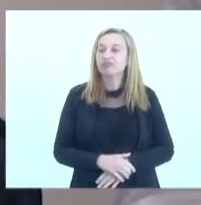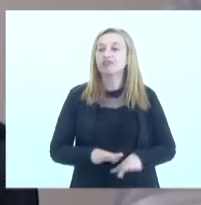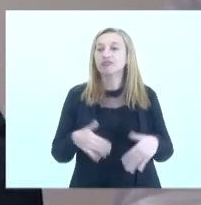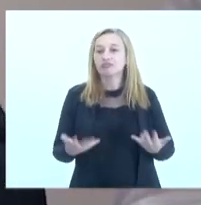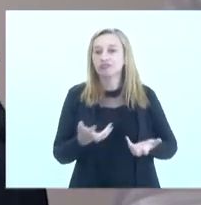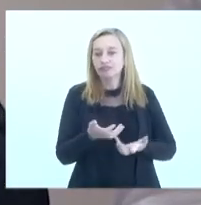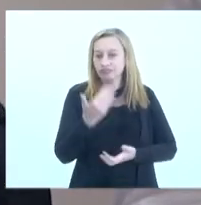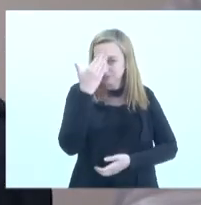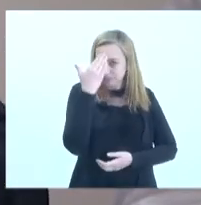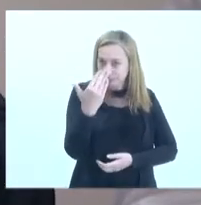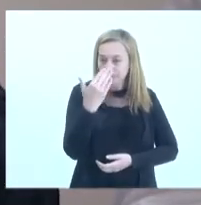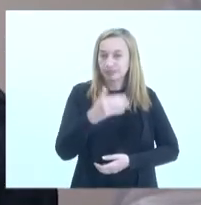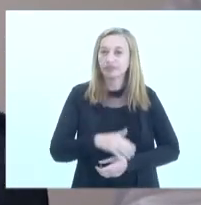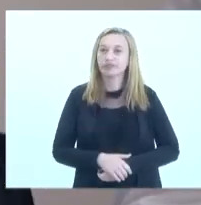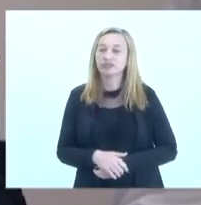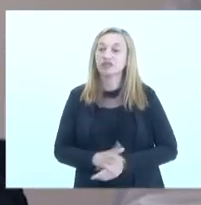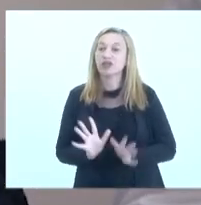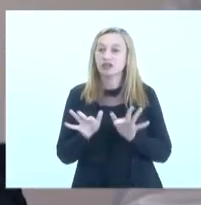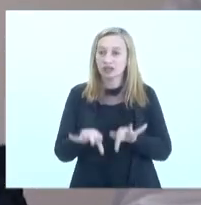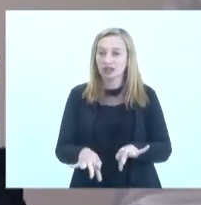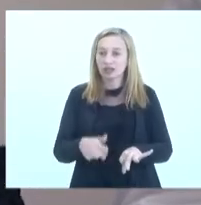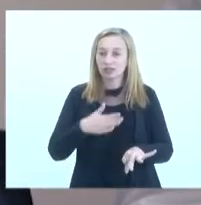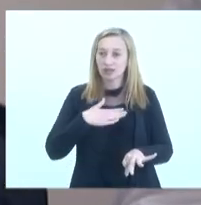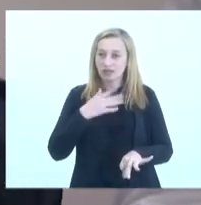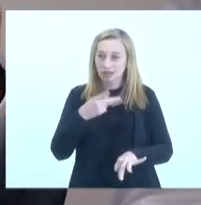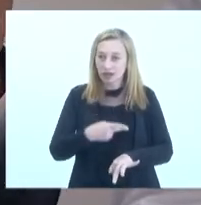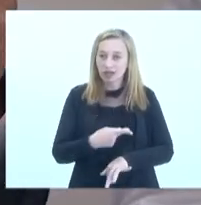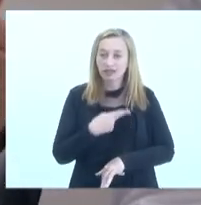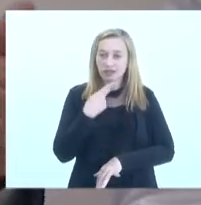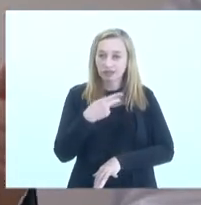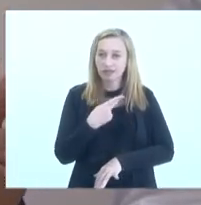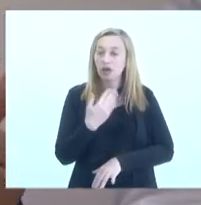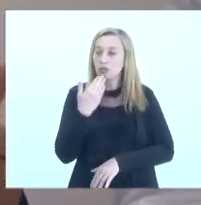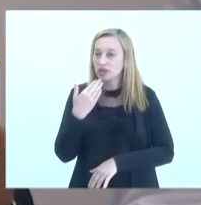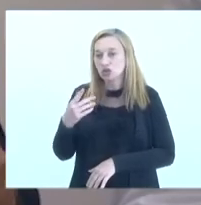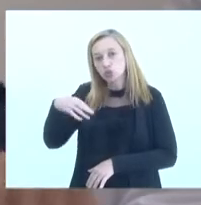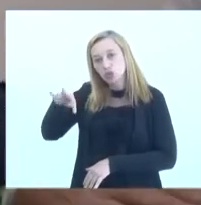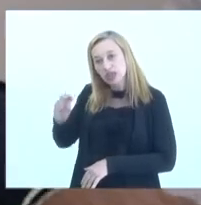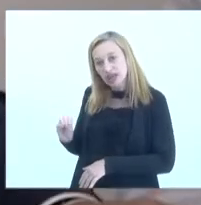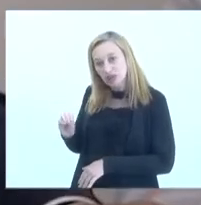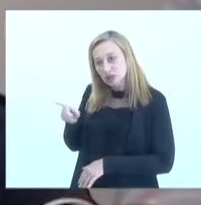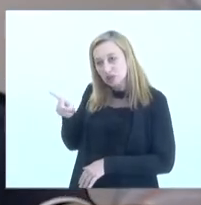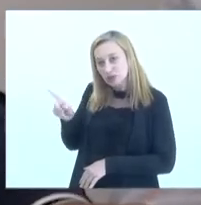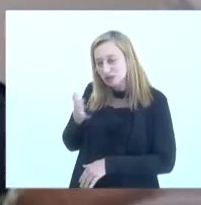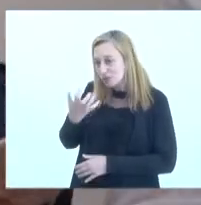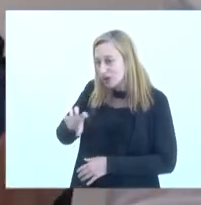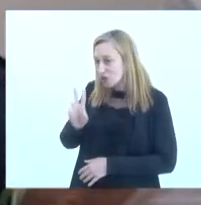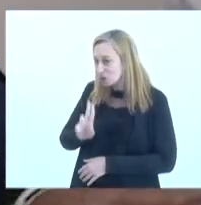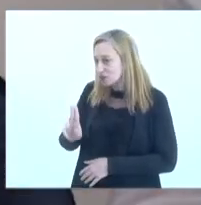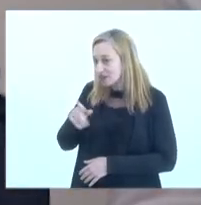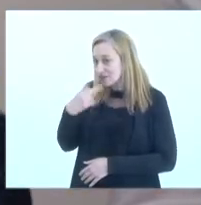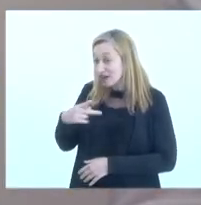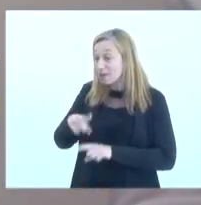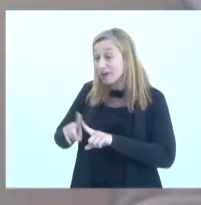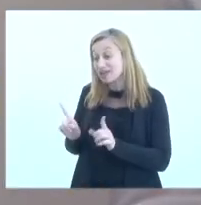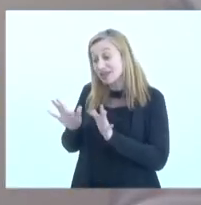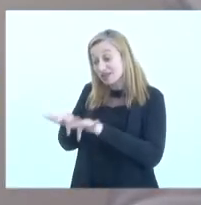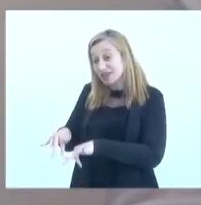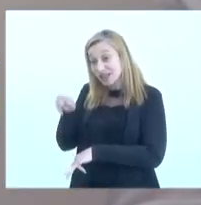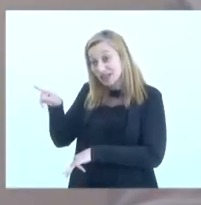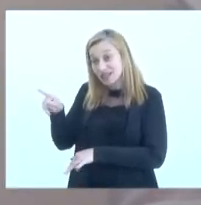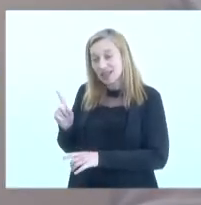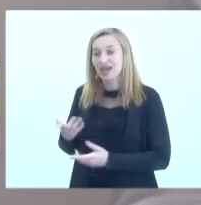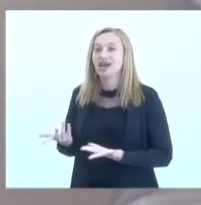quero agradecer e aqui eu encerro a minha participação. Vou pedir ao Neto, que não queria usar da palavra, para encerrar o